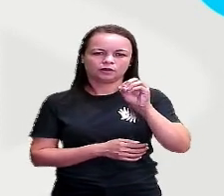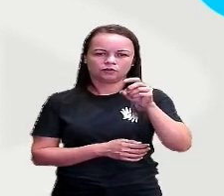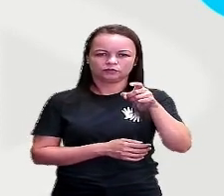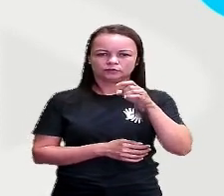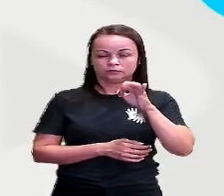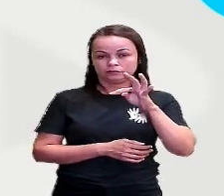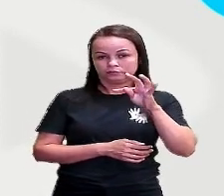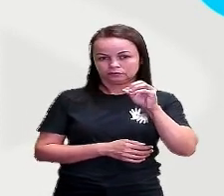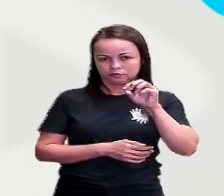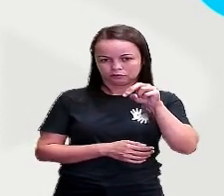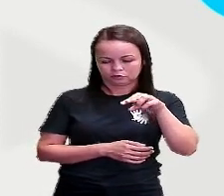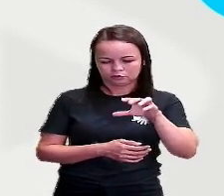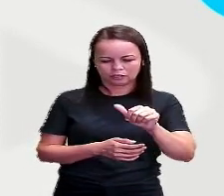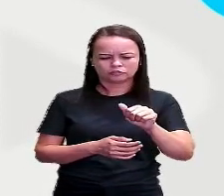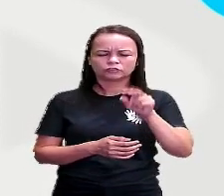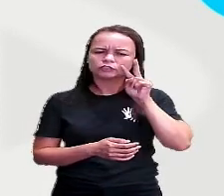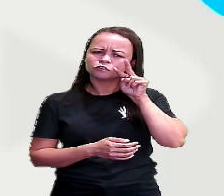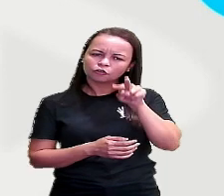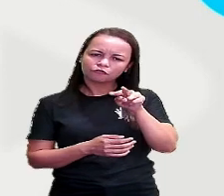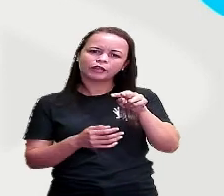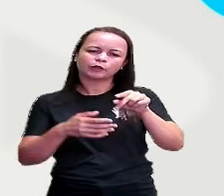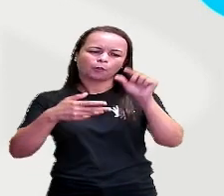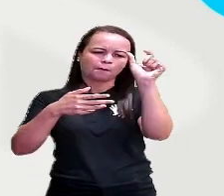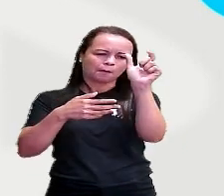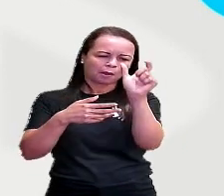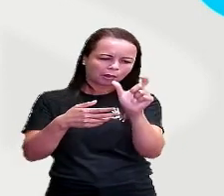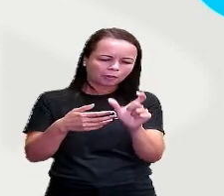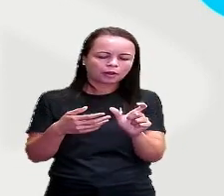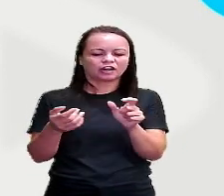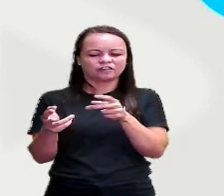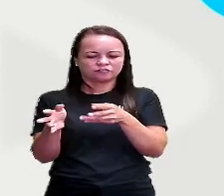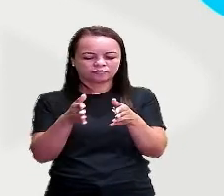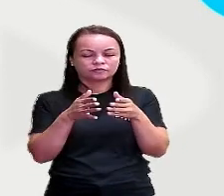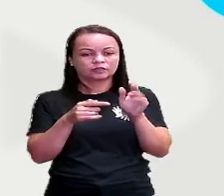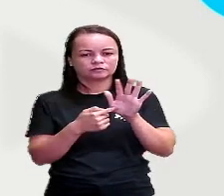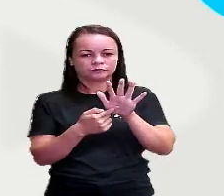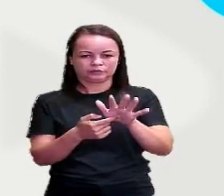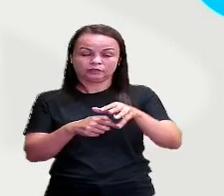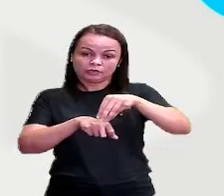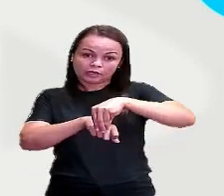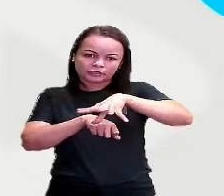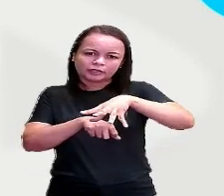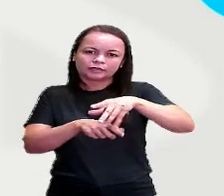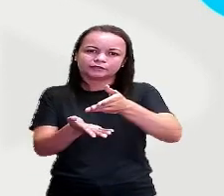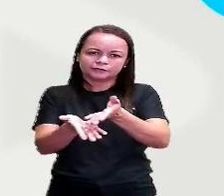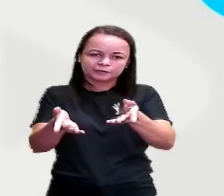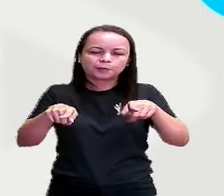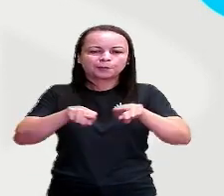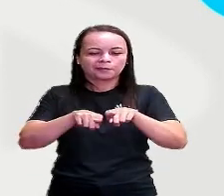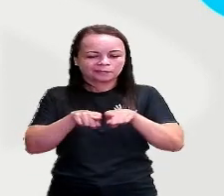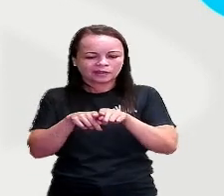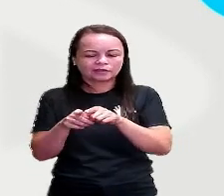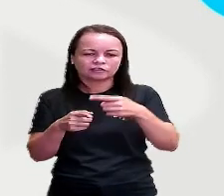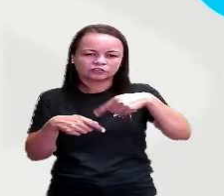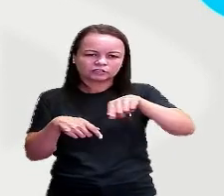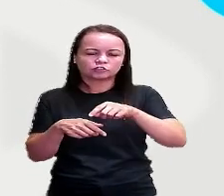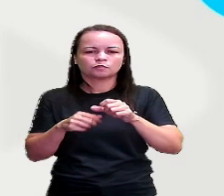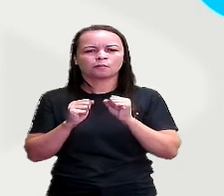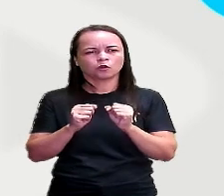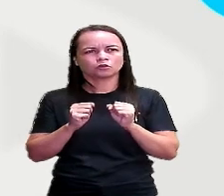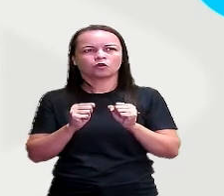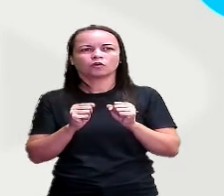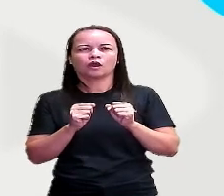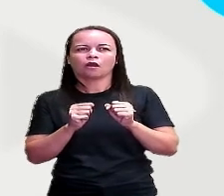com todas essas palavrinhas. Você faça em casa essa. E além disso, também pode seguir essa dica que eu dei de colocar lá. Você pode colocar